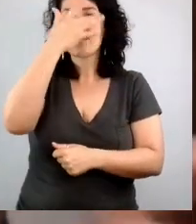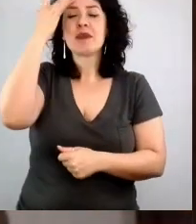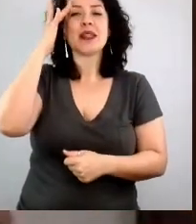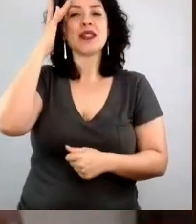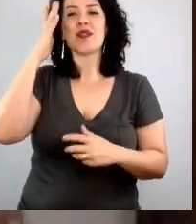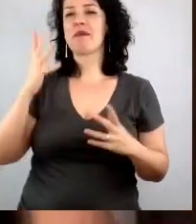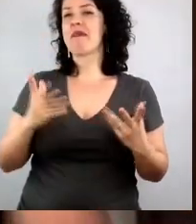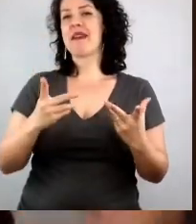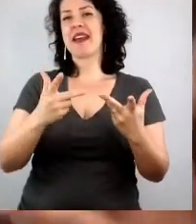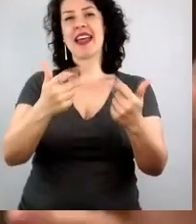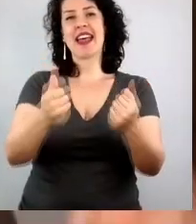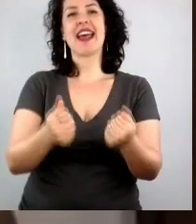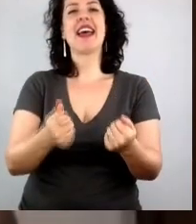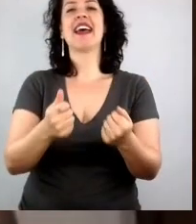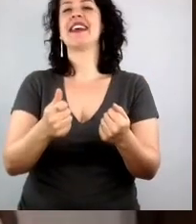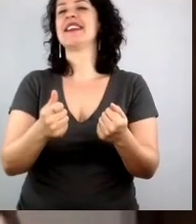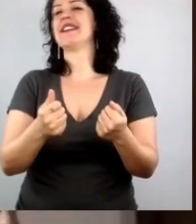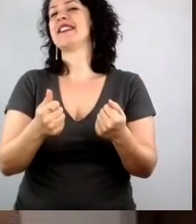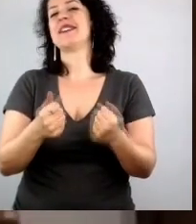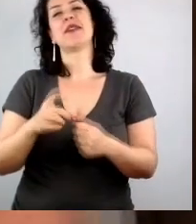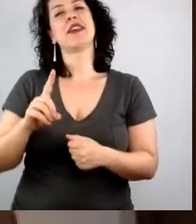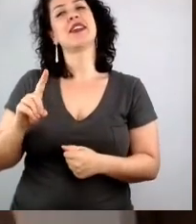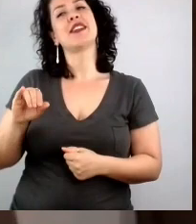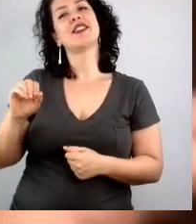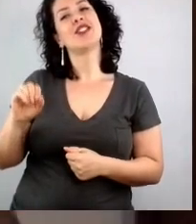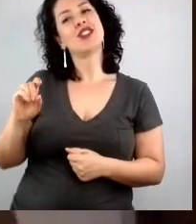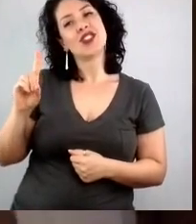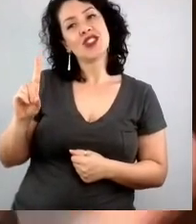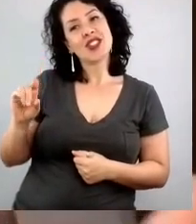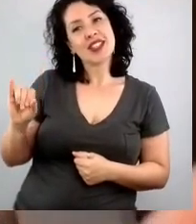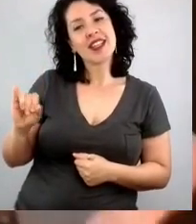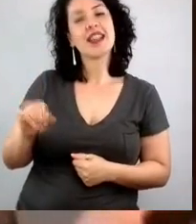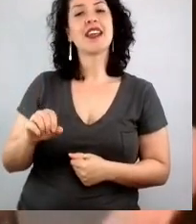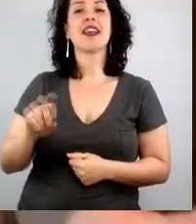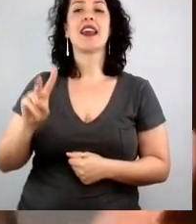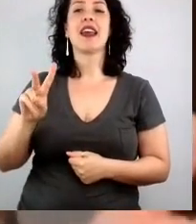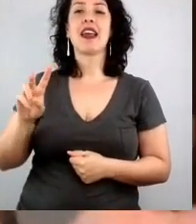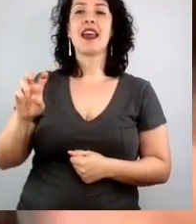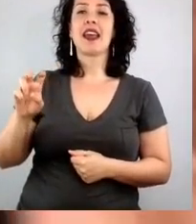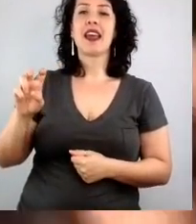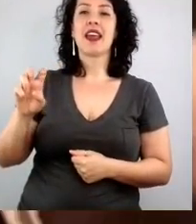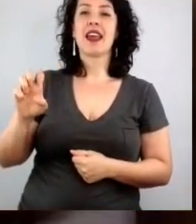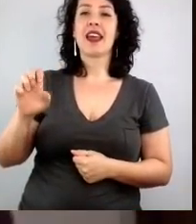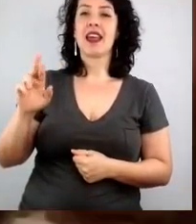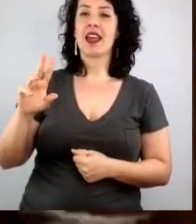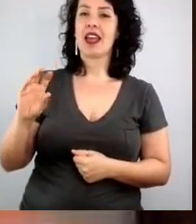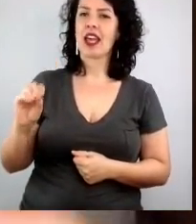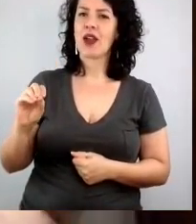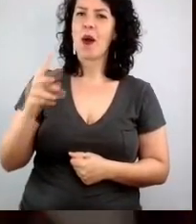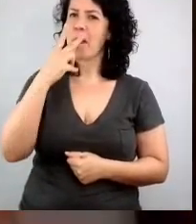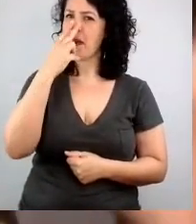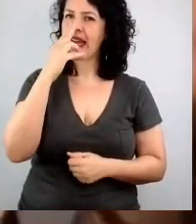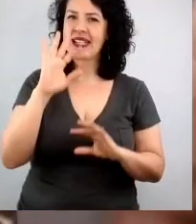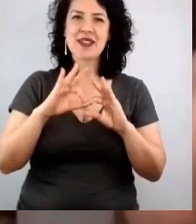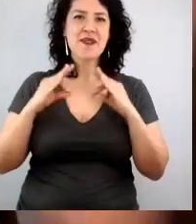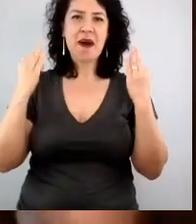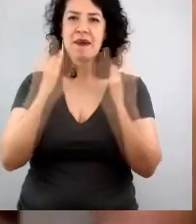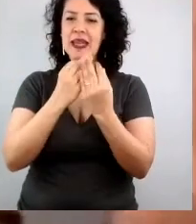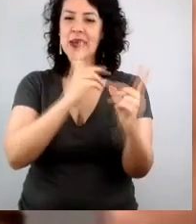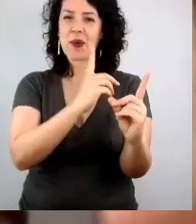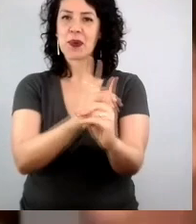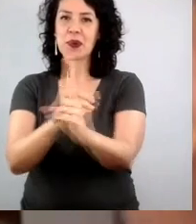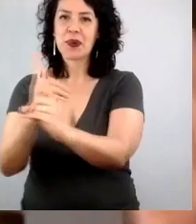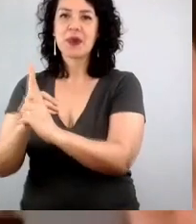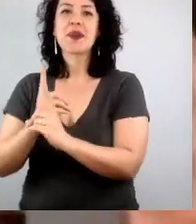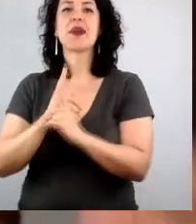Di, Verô, Levi, meu Deus, isso aqui tá um grande encontro de família, não é mesmo? Então, gente, primeiro, muito